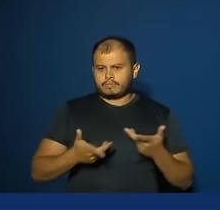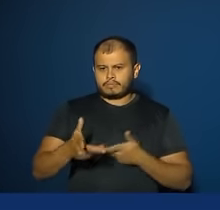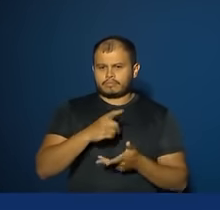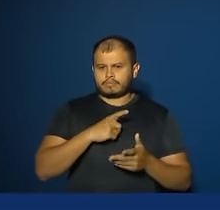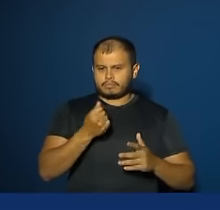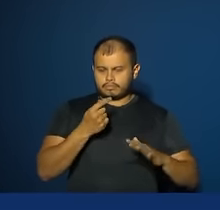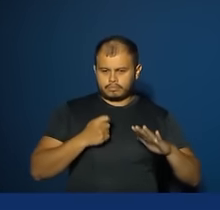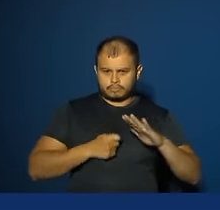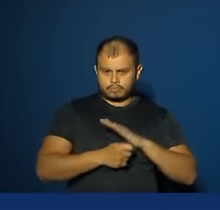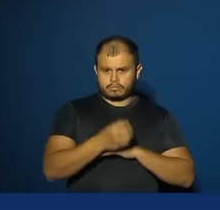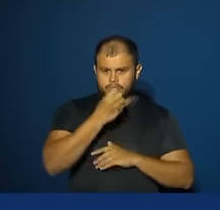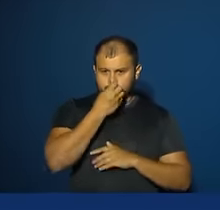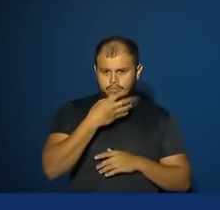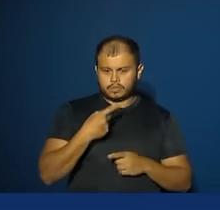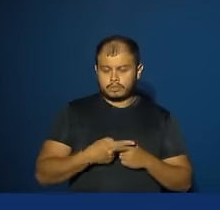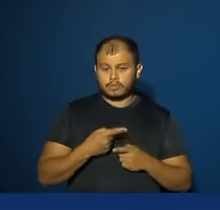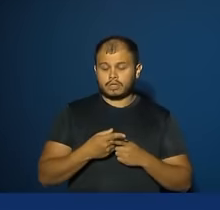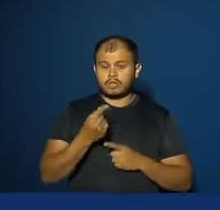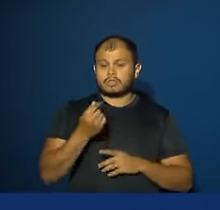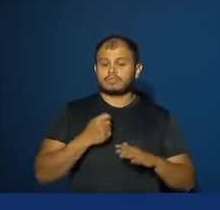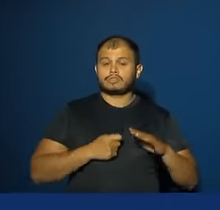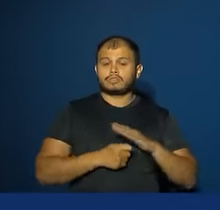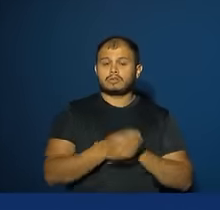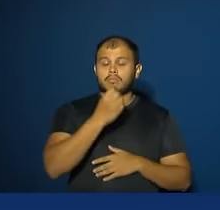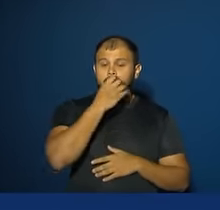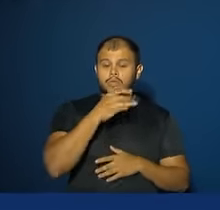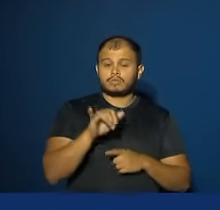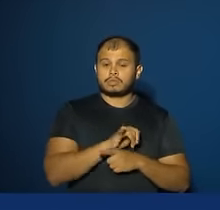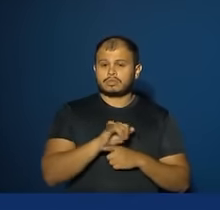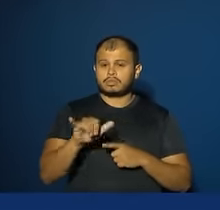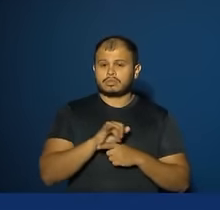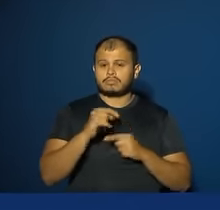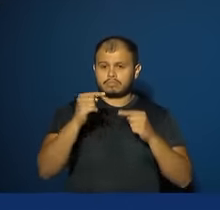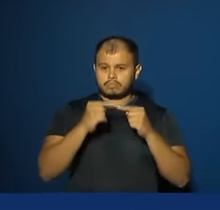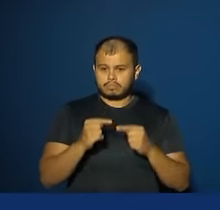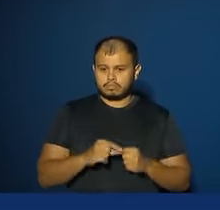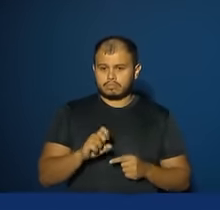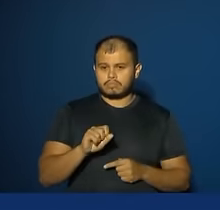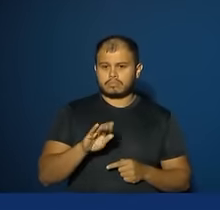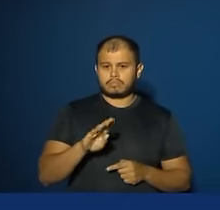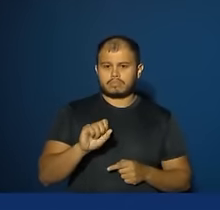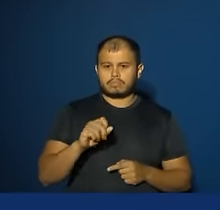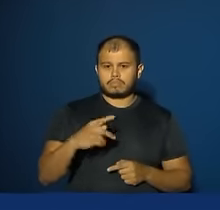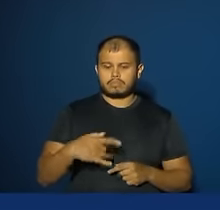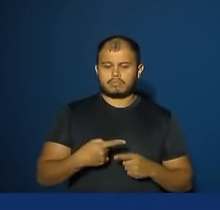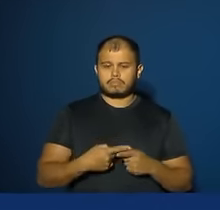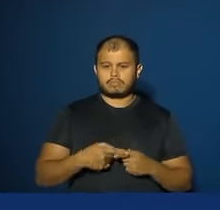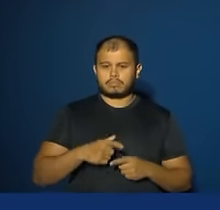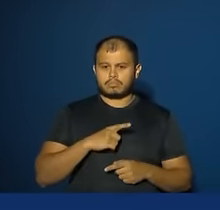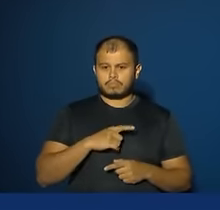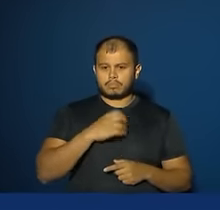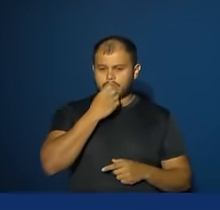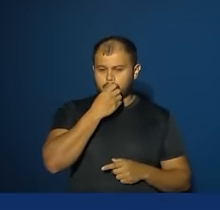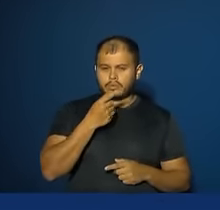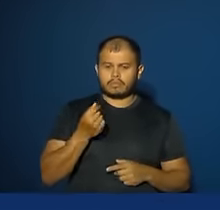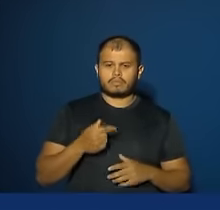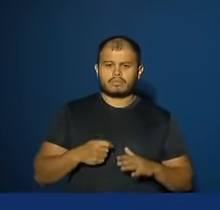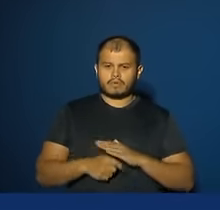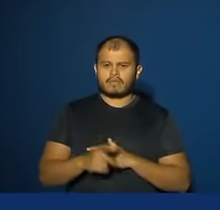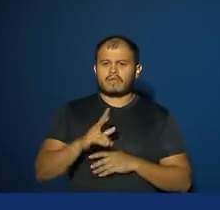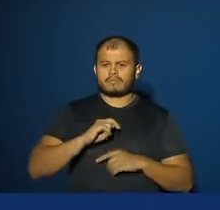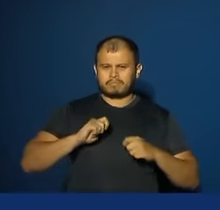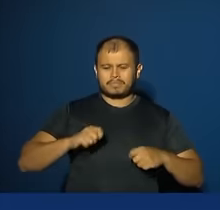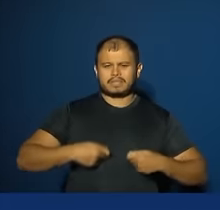um investidor estratégico. E por que um investidor estratégico é muito bom para a Casa Sabesp? Para começar, que é um ativo muito grande, é um ativo que vai ter